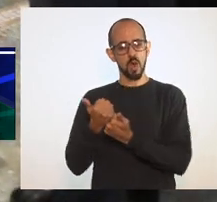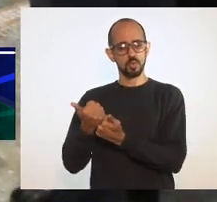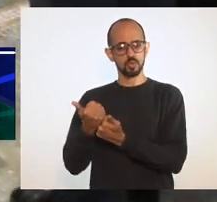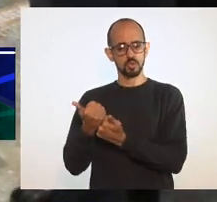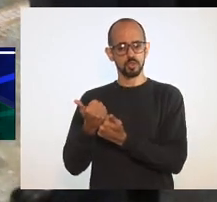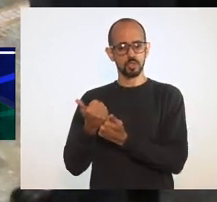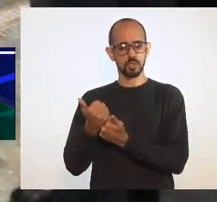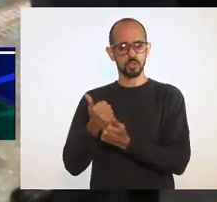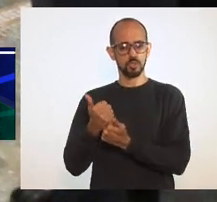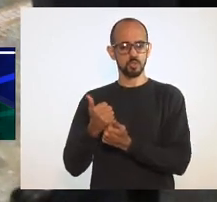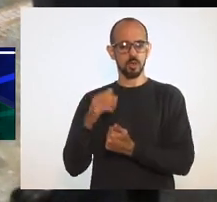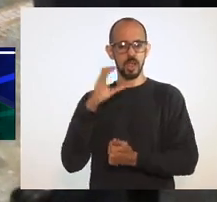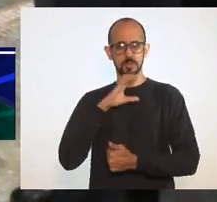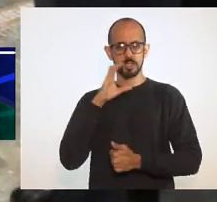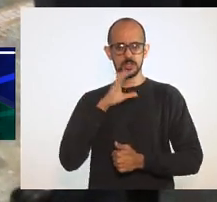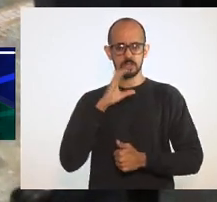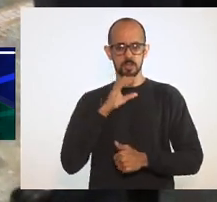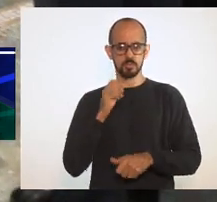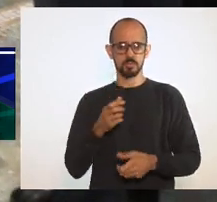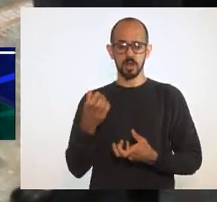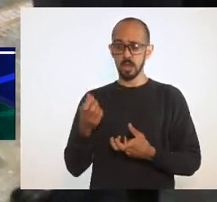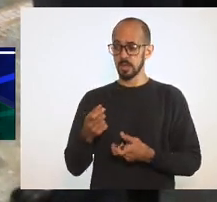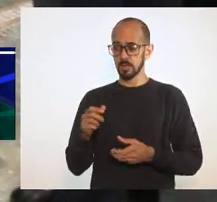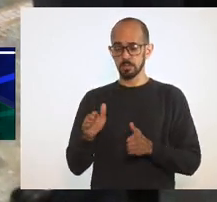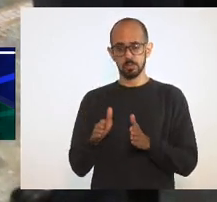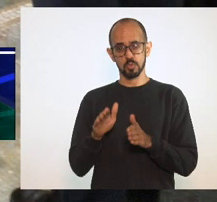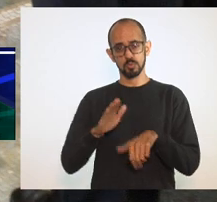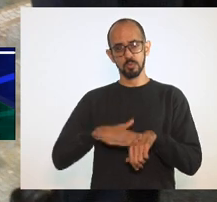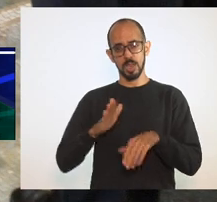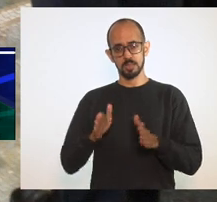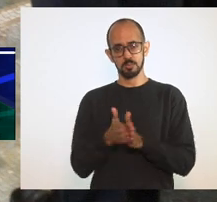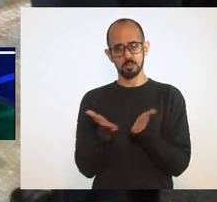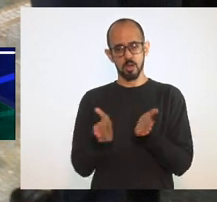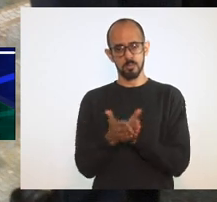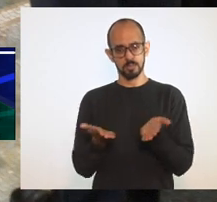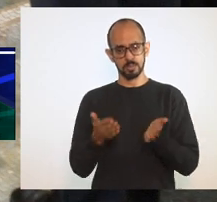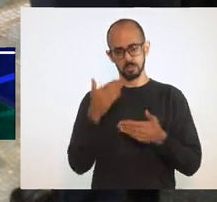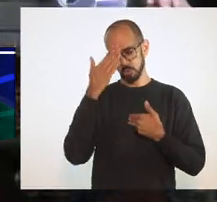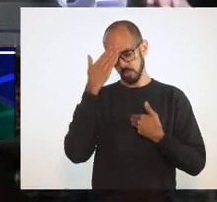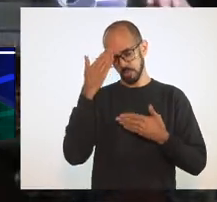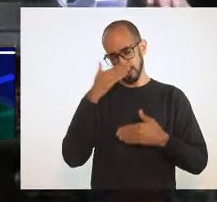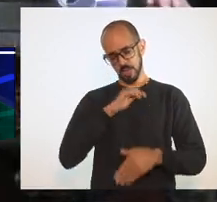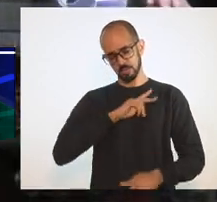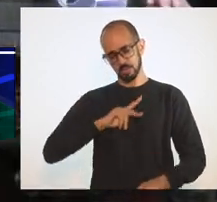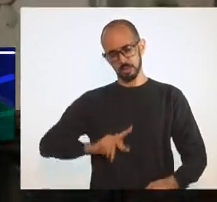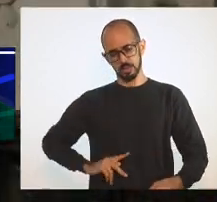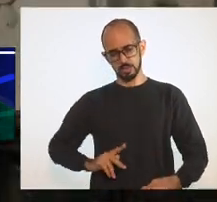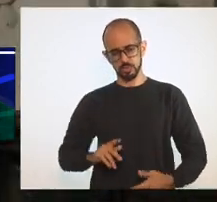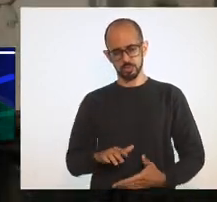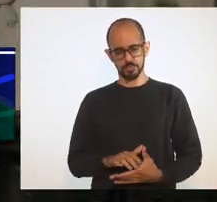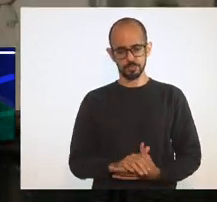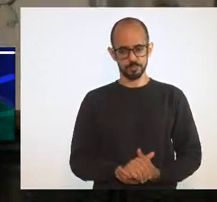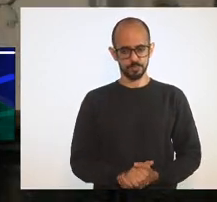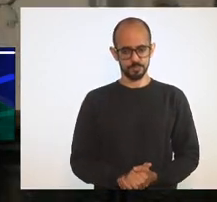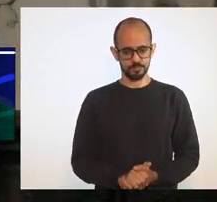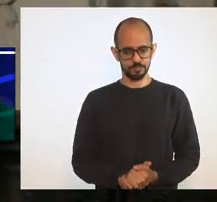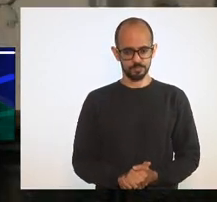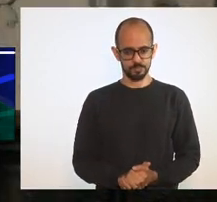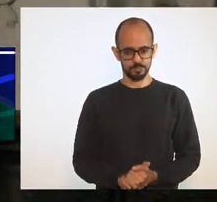que esse auxílio possa chegar nas mãos dos mais pobres. Muito obrigada, senhor presidente. Para encaminhar pelo PT,